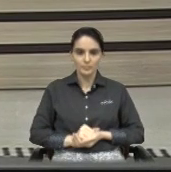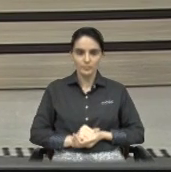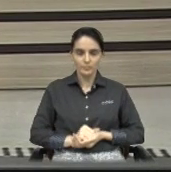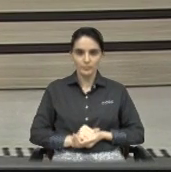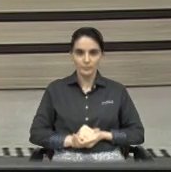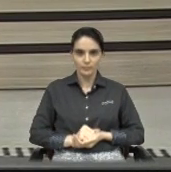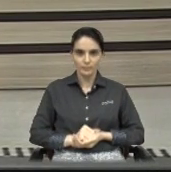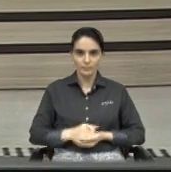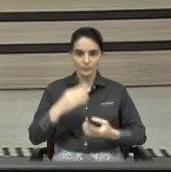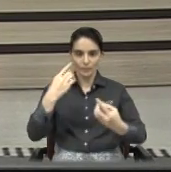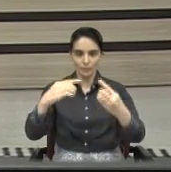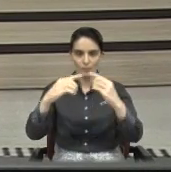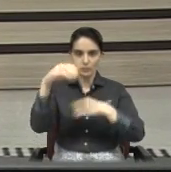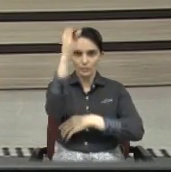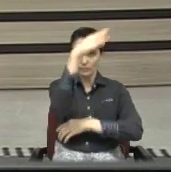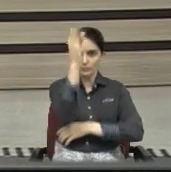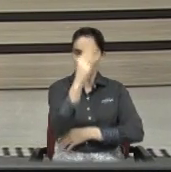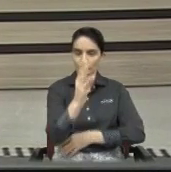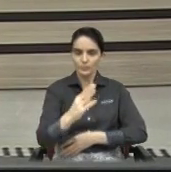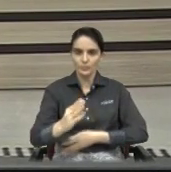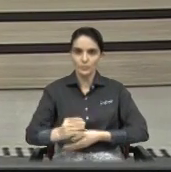do hino nacional.